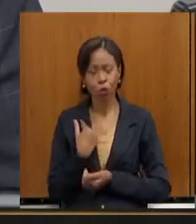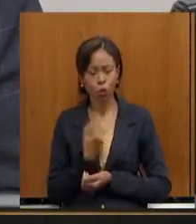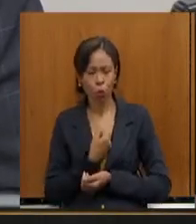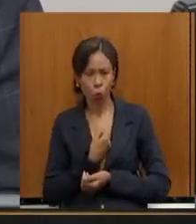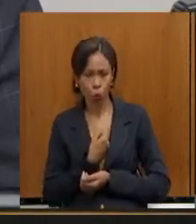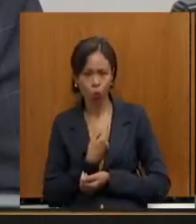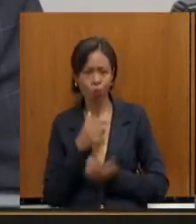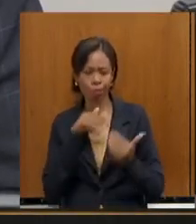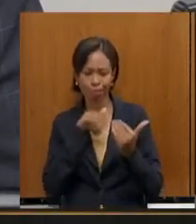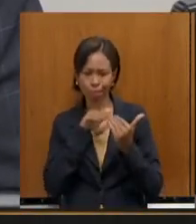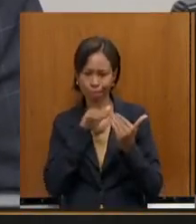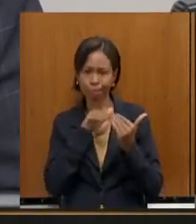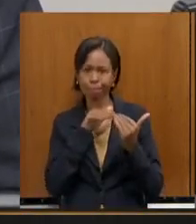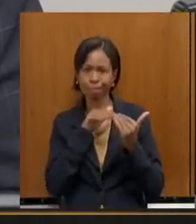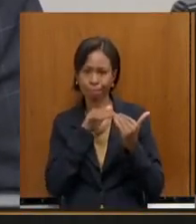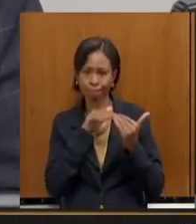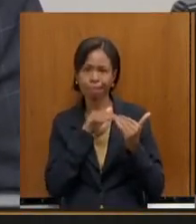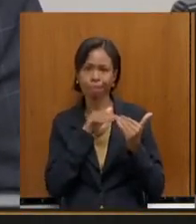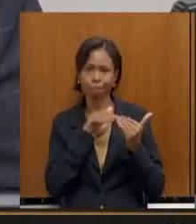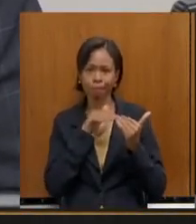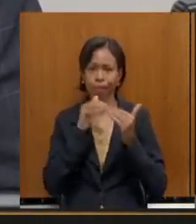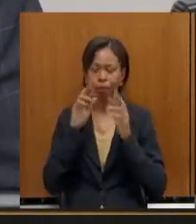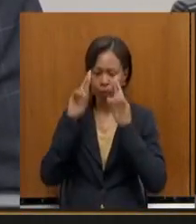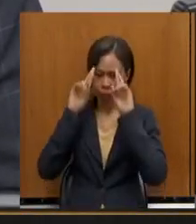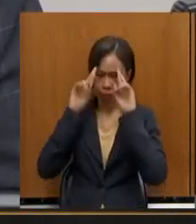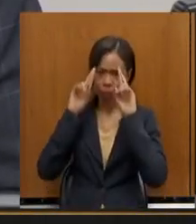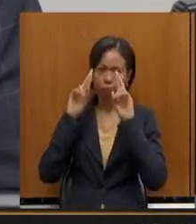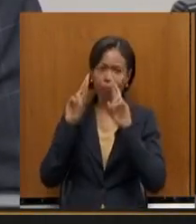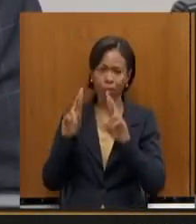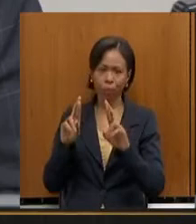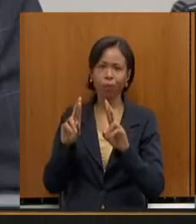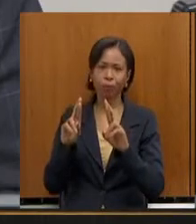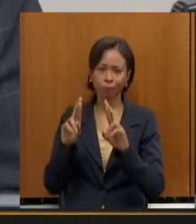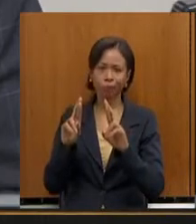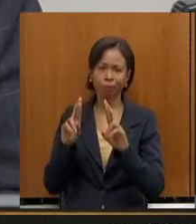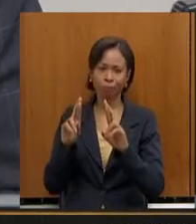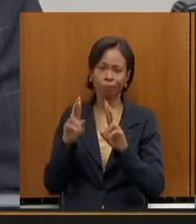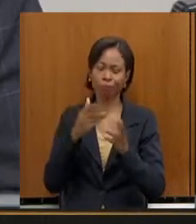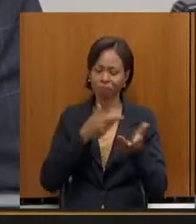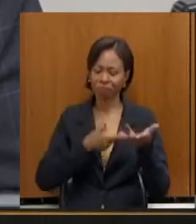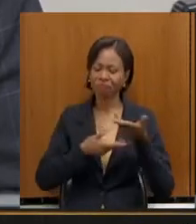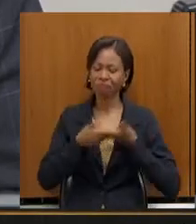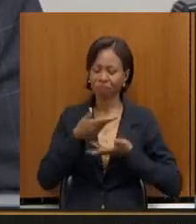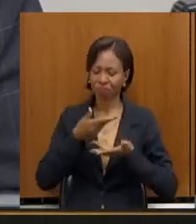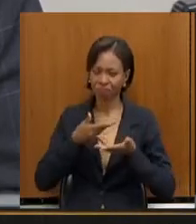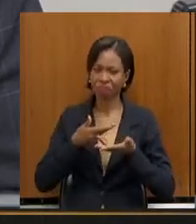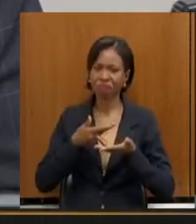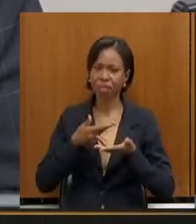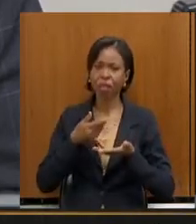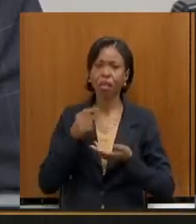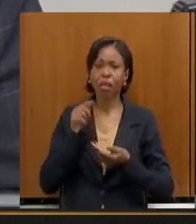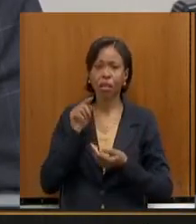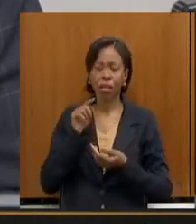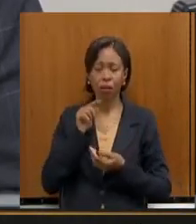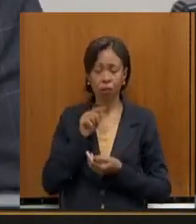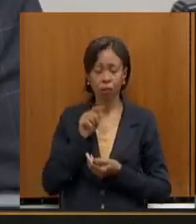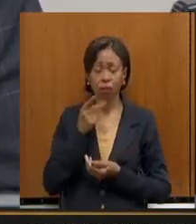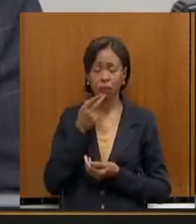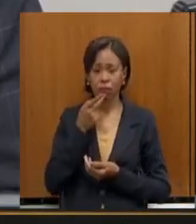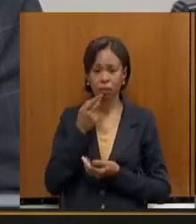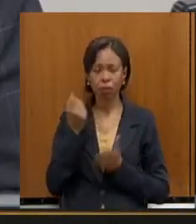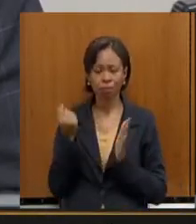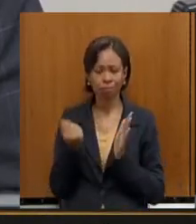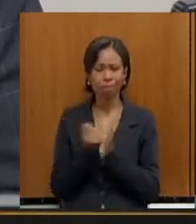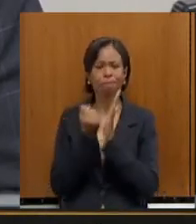pensamento é o respeito muito a compreensão voz e lento tem sido tem trazido essa